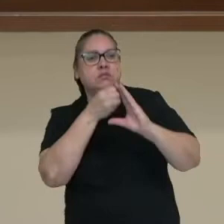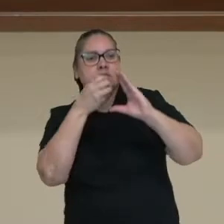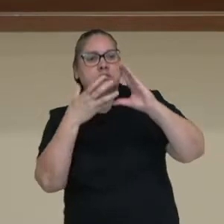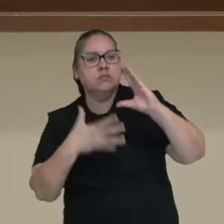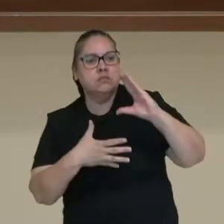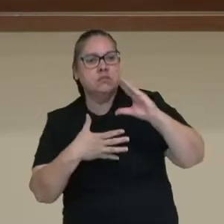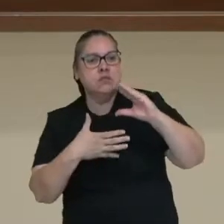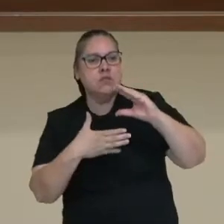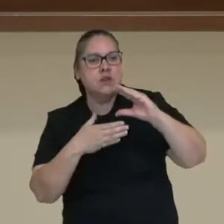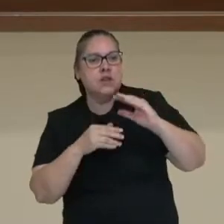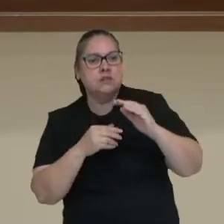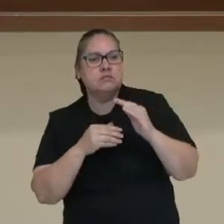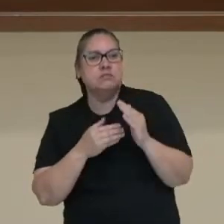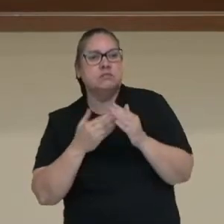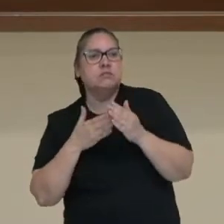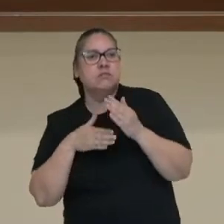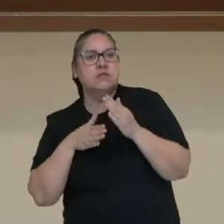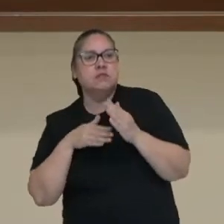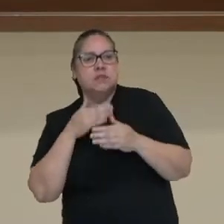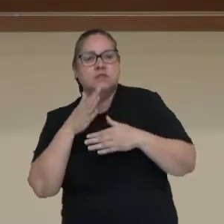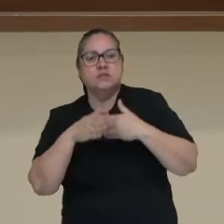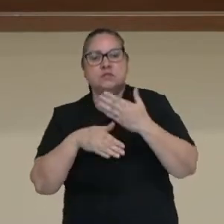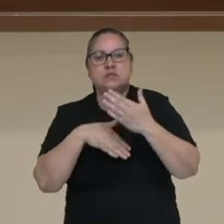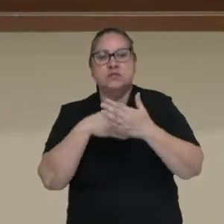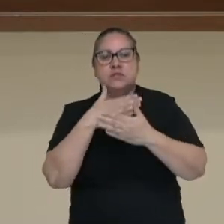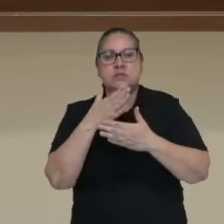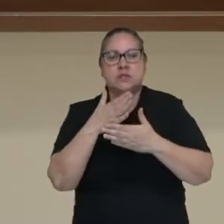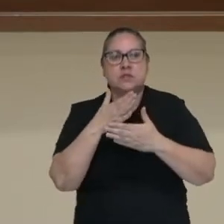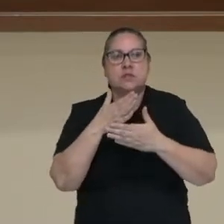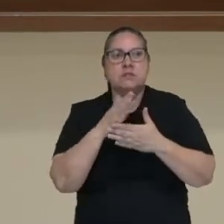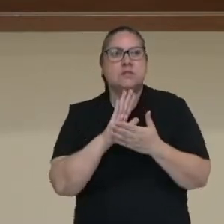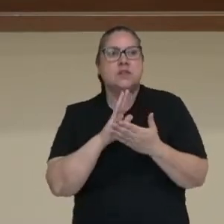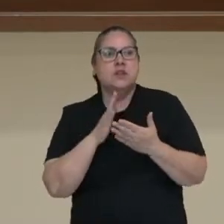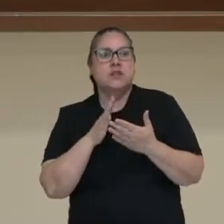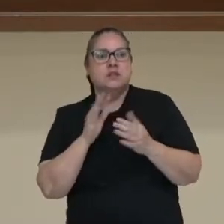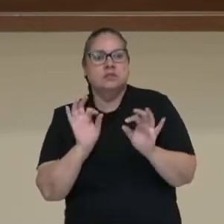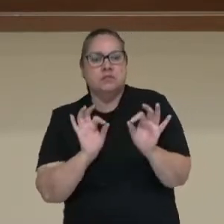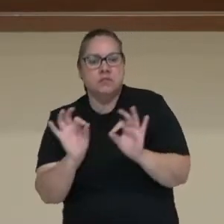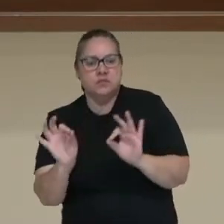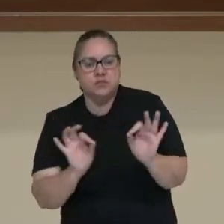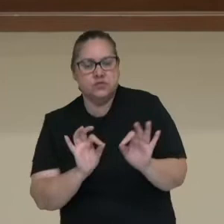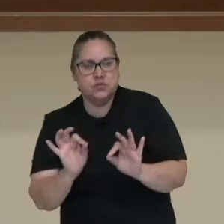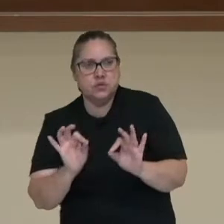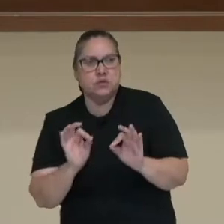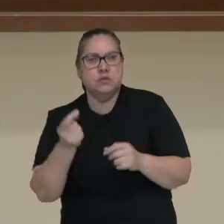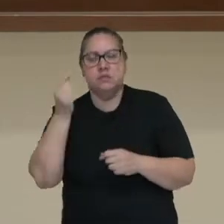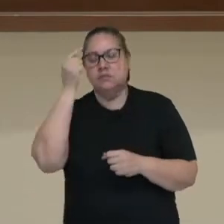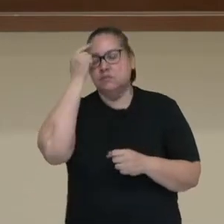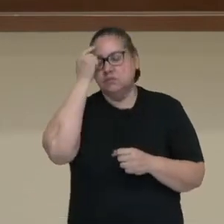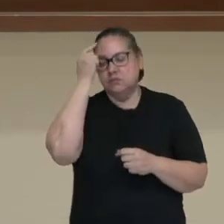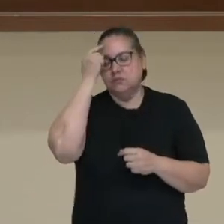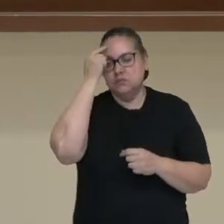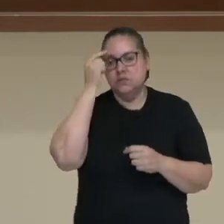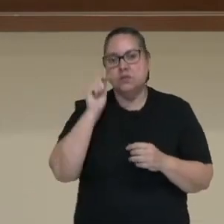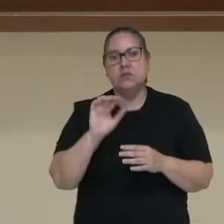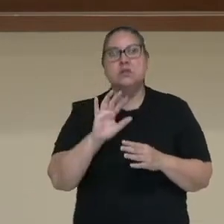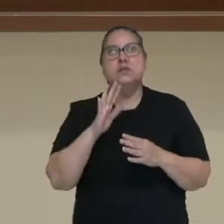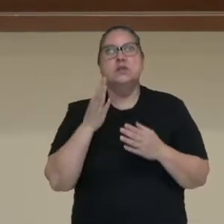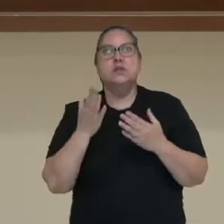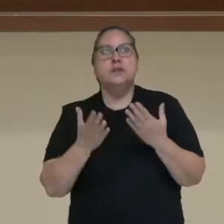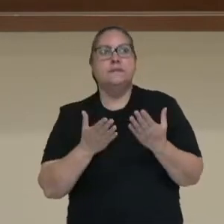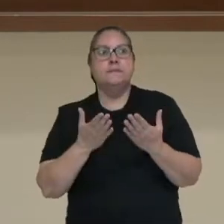para preservação ou para o desenvolvimento de projetos ou pensamento